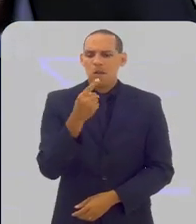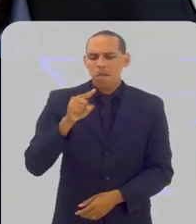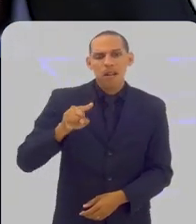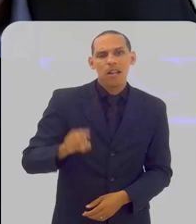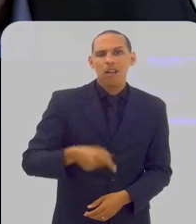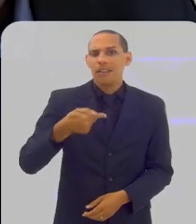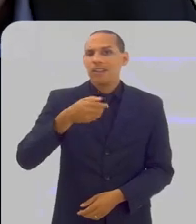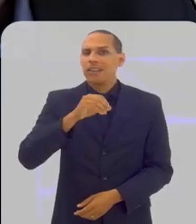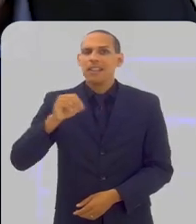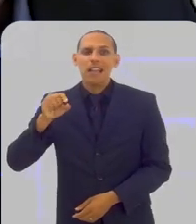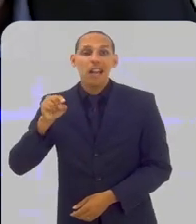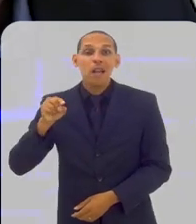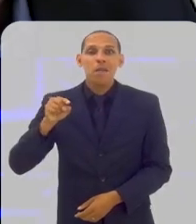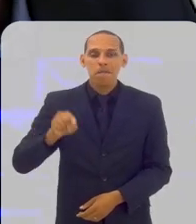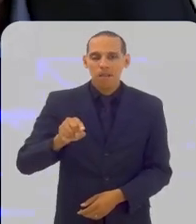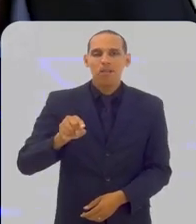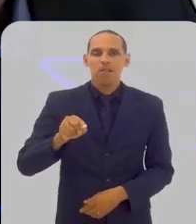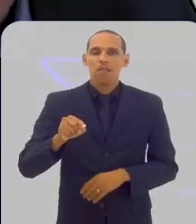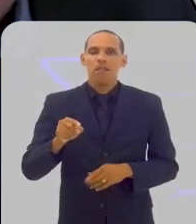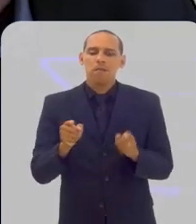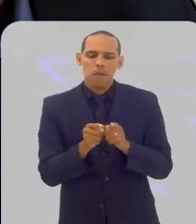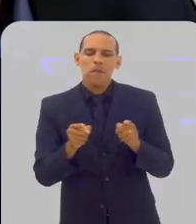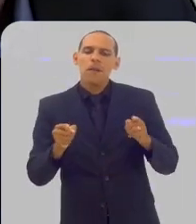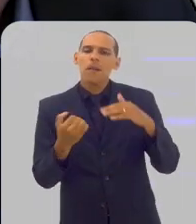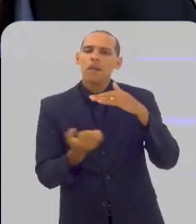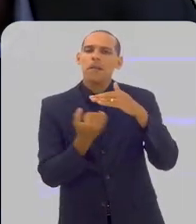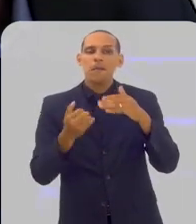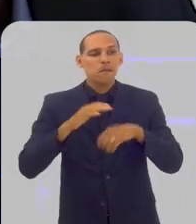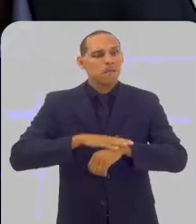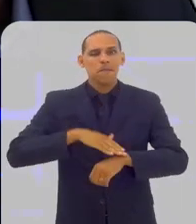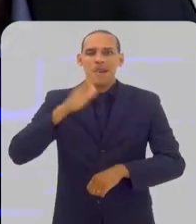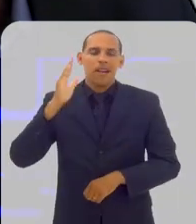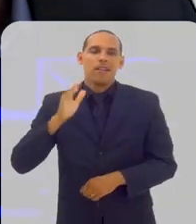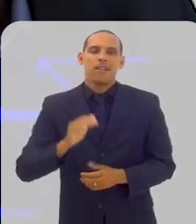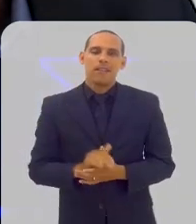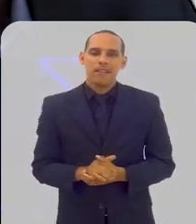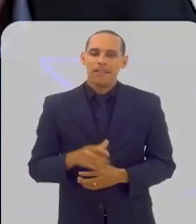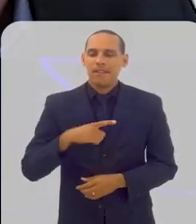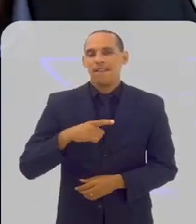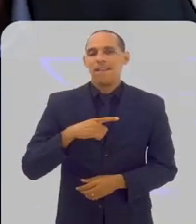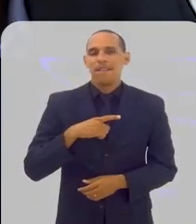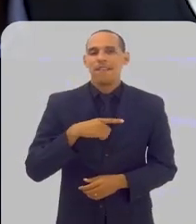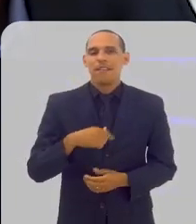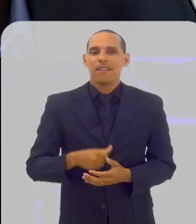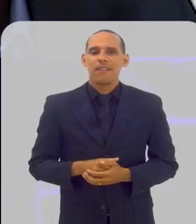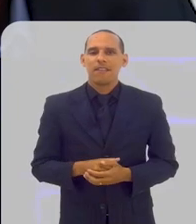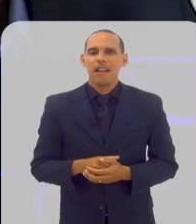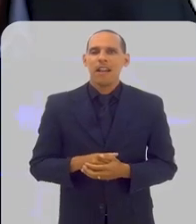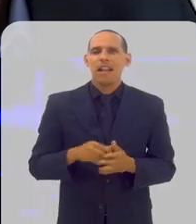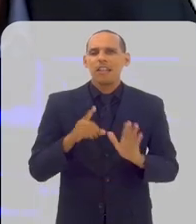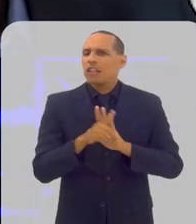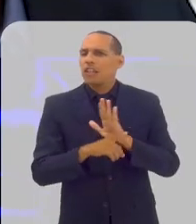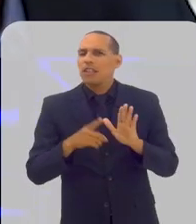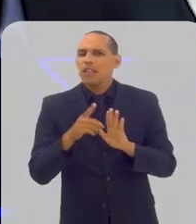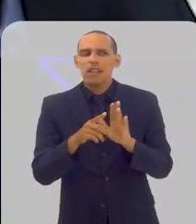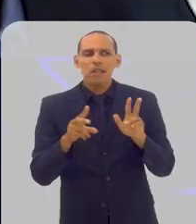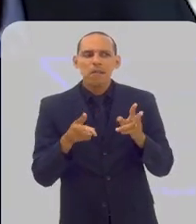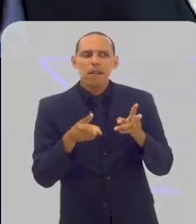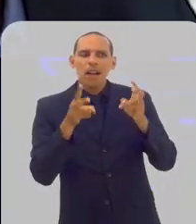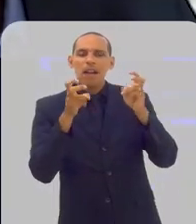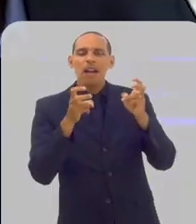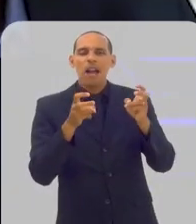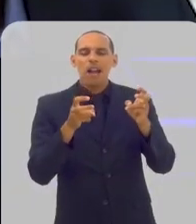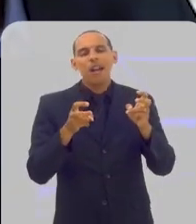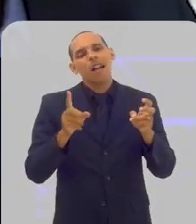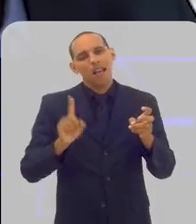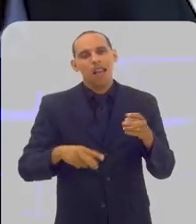mais de um milhão e 700 mil micro Pequenas Empresas mês e micro Pequenas Empresas isso dá uma